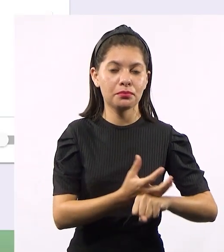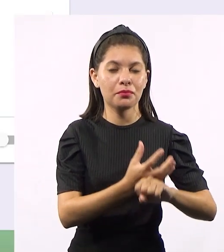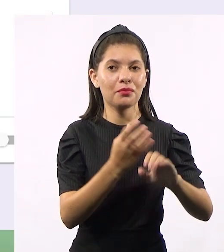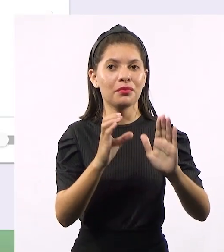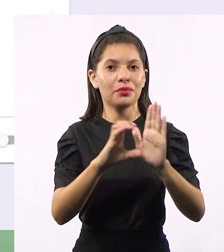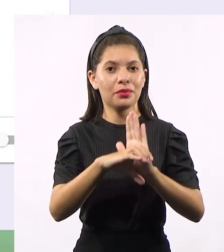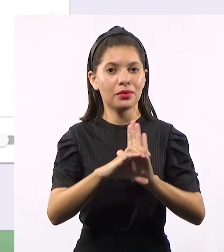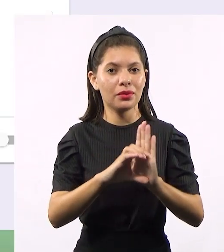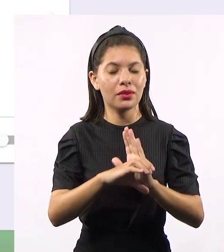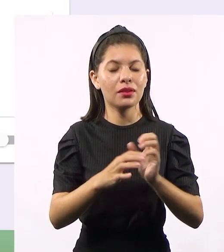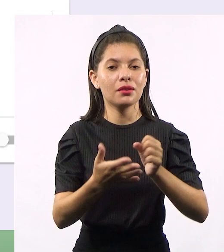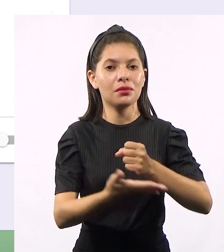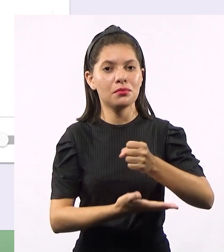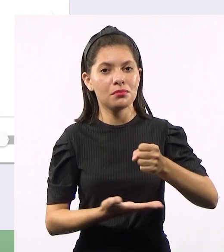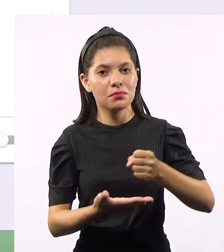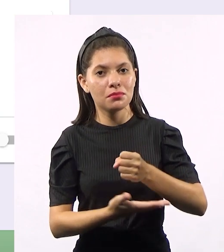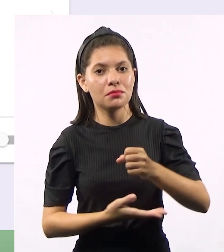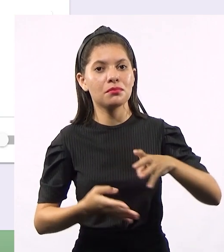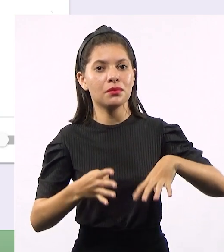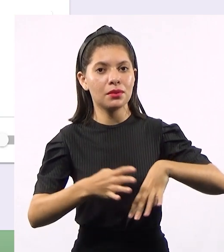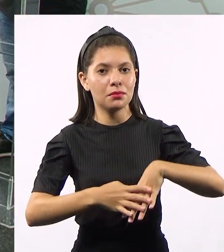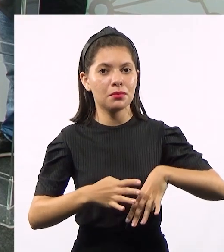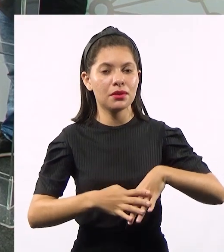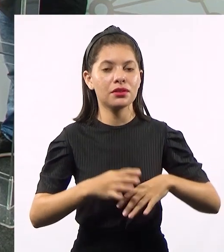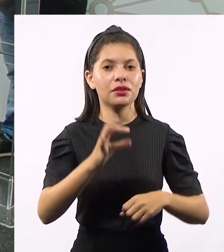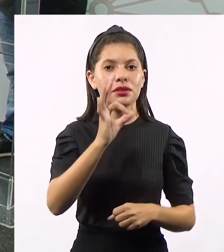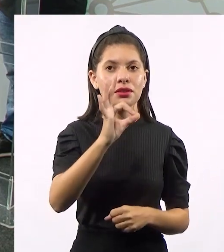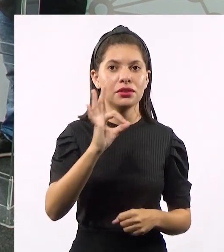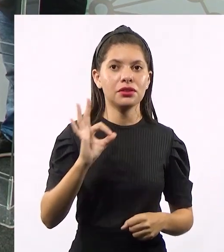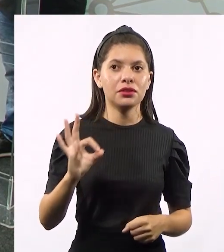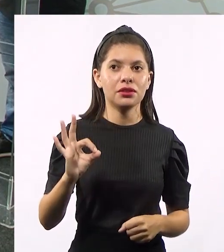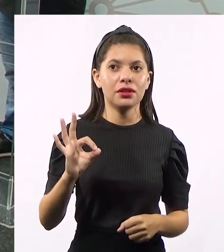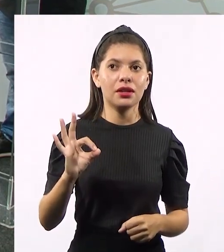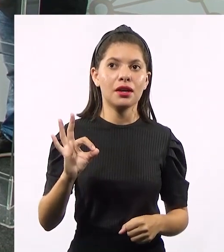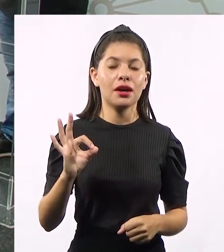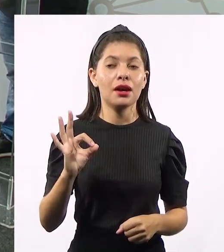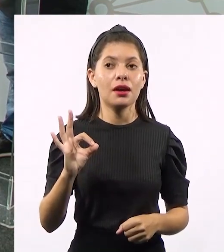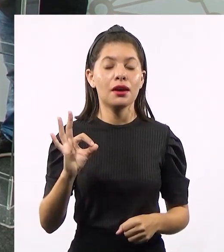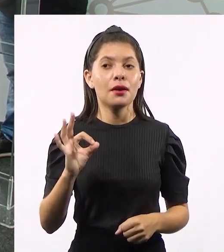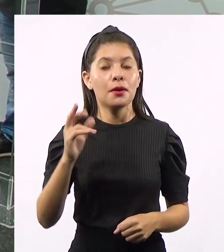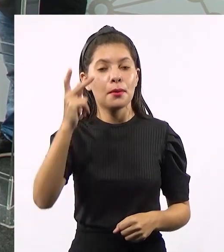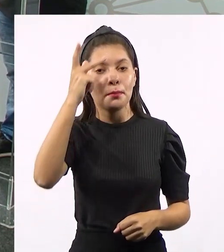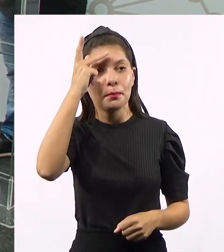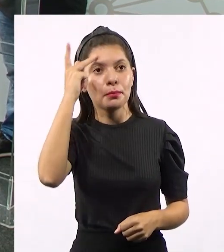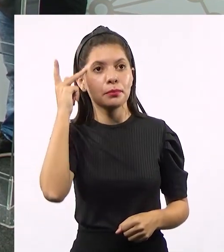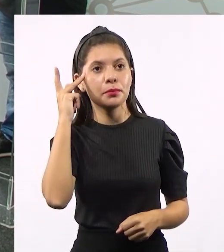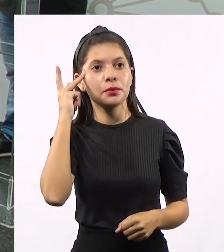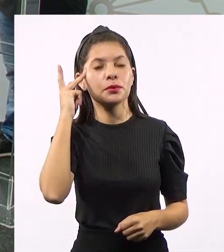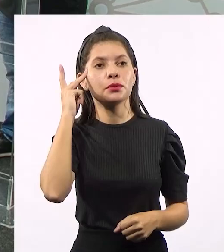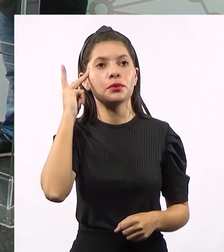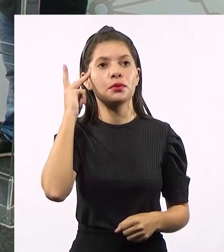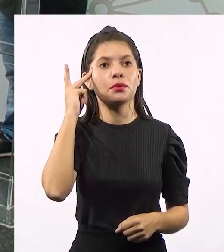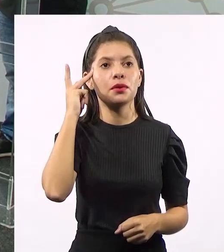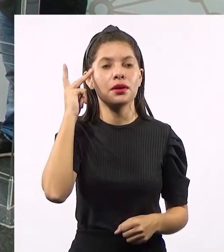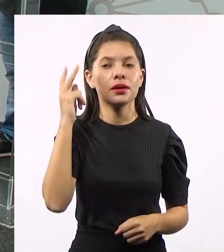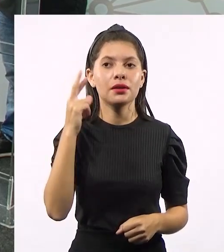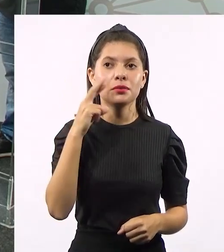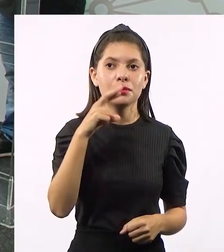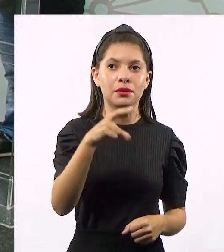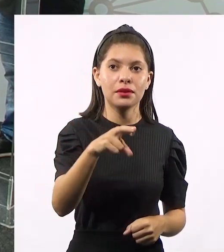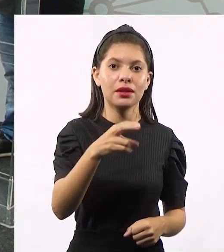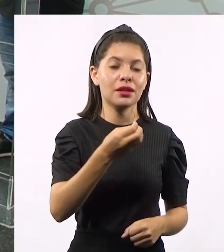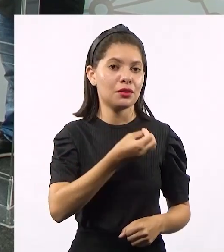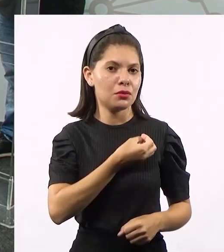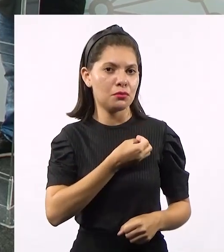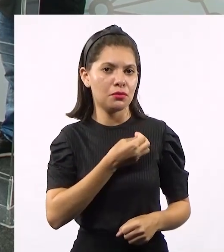estatística. Quando a pergunta é assim, professor, o usuário pode responder tanto em número, né? Colocar lá, apertar o 35,